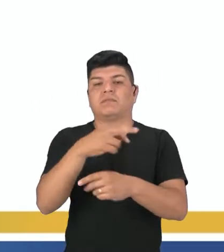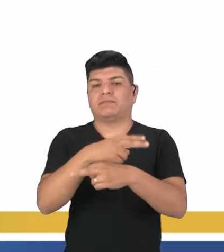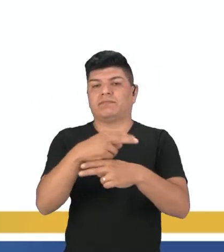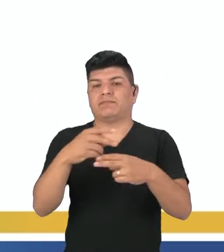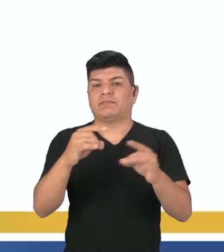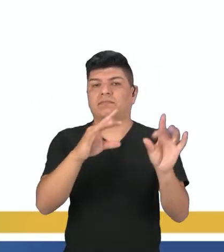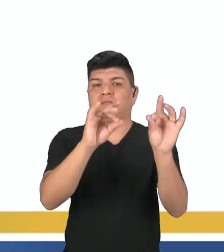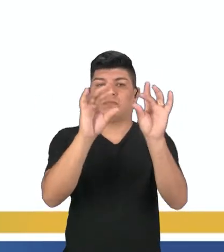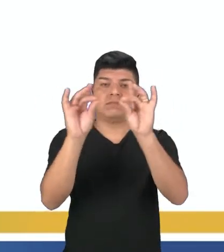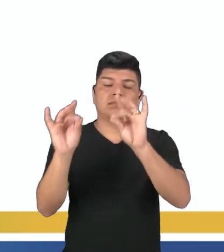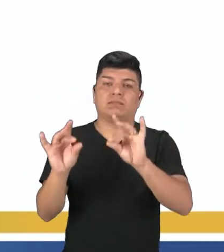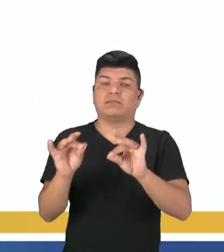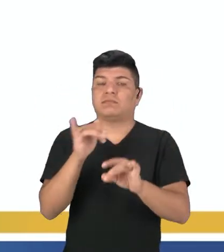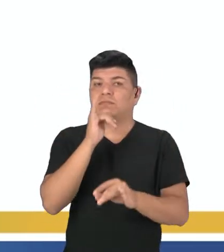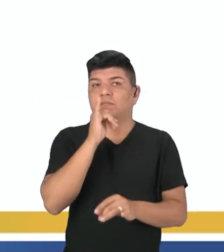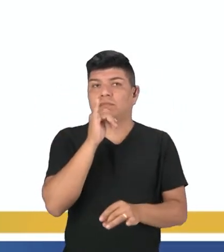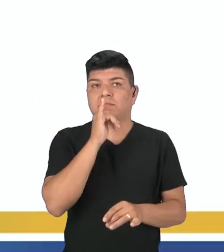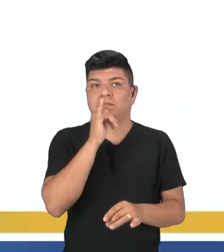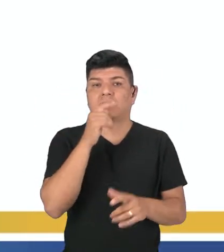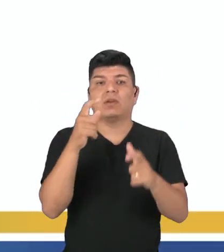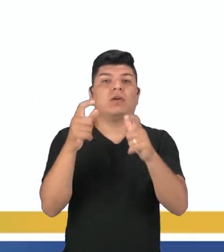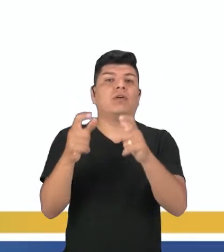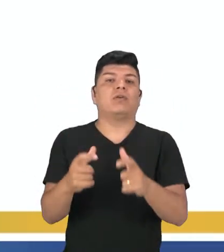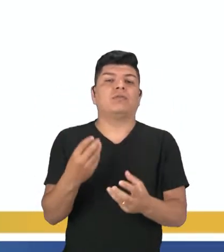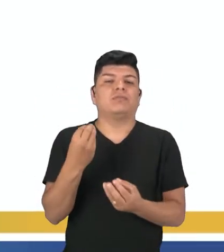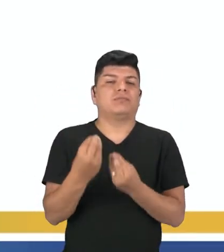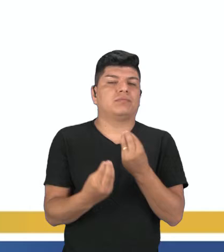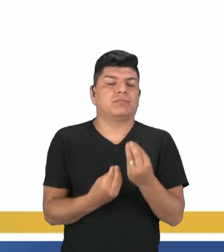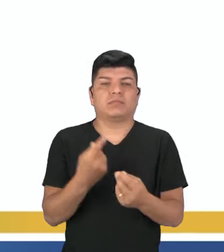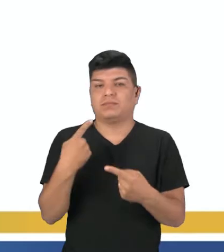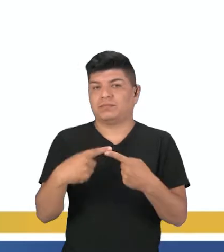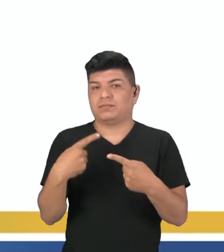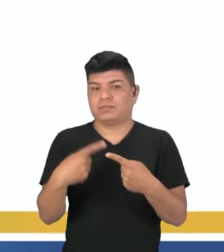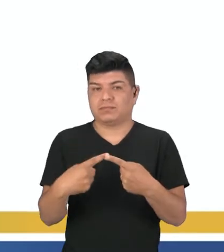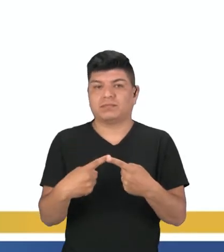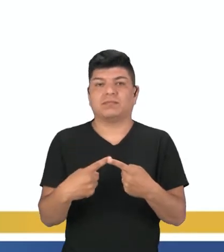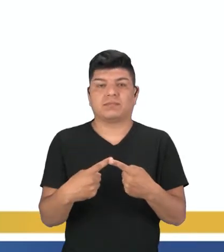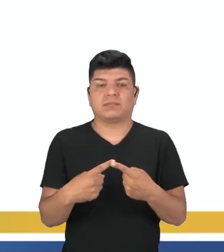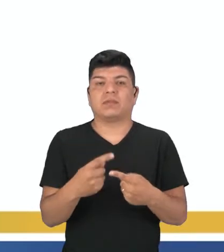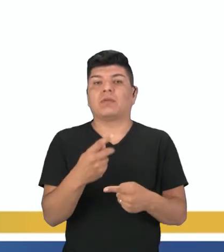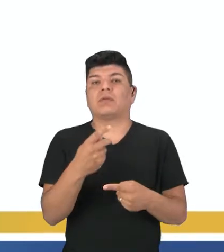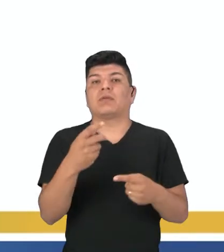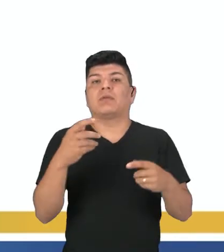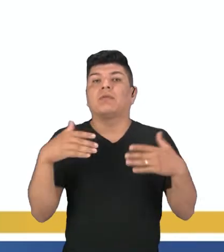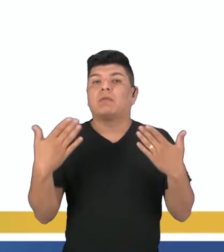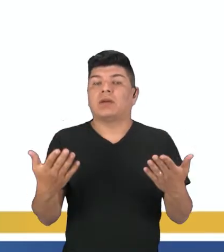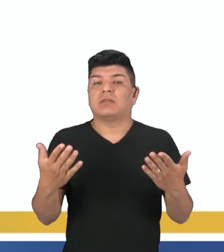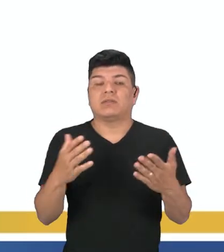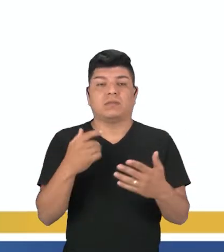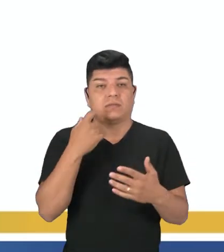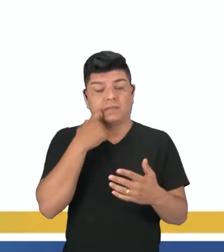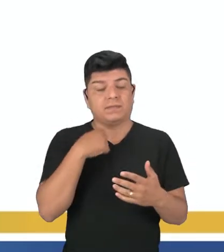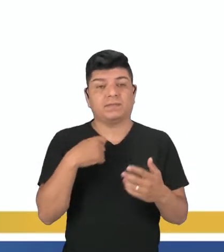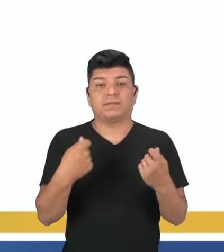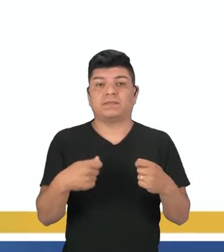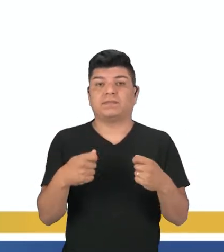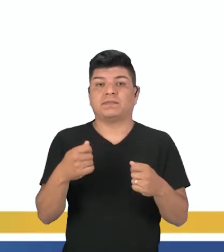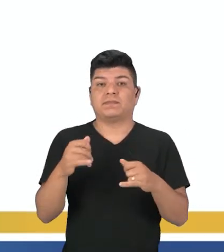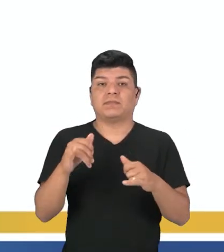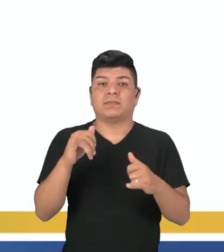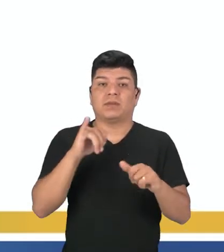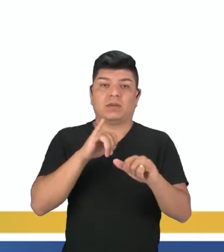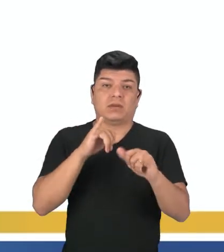coisas específicas. Por exemplo, onde, como, por quê, quando. Então a gente quer saber de